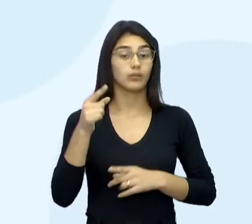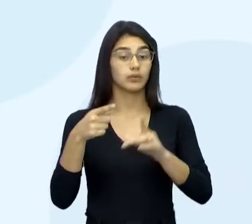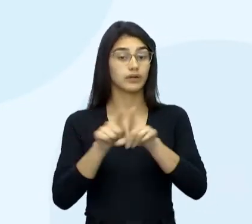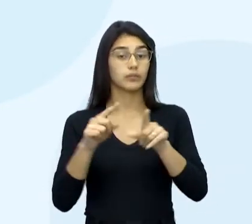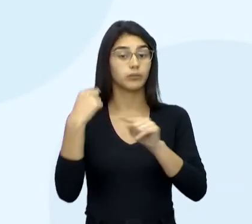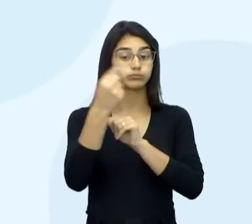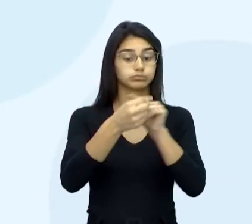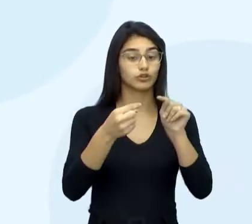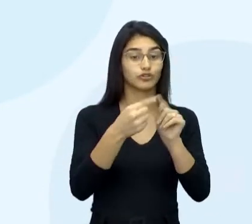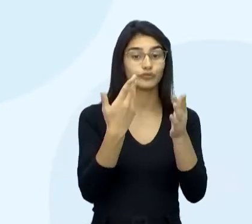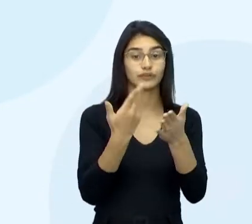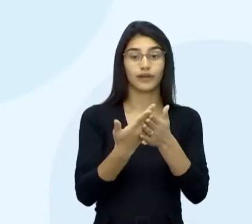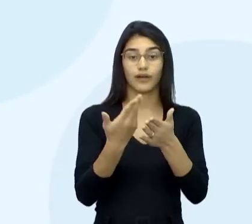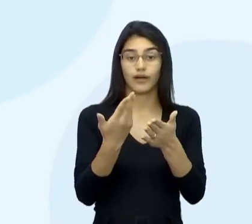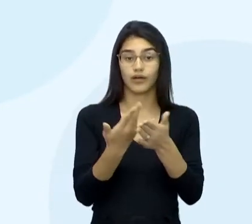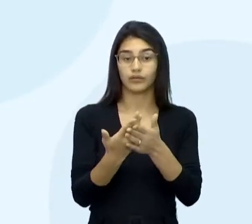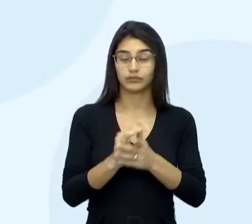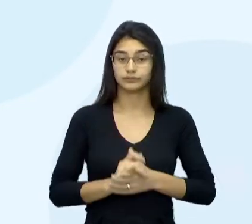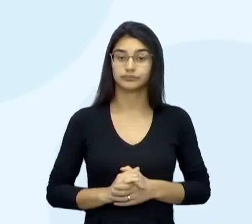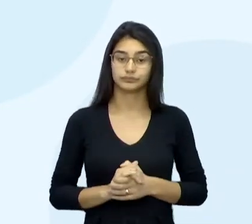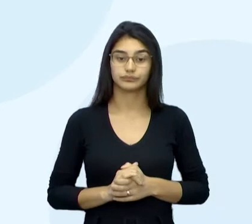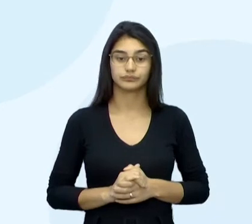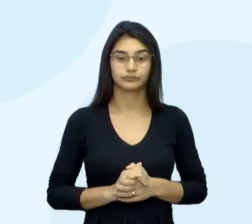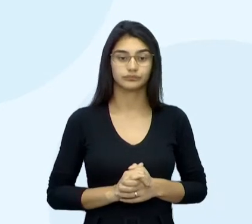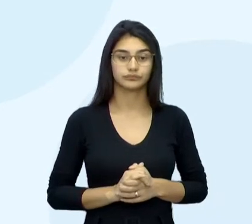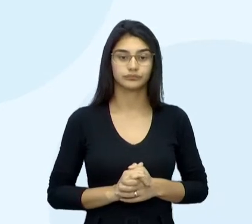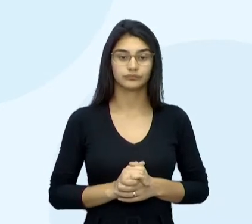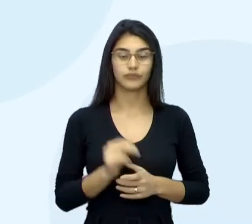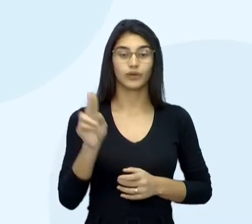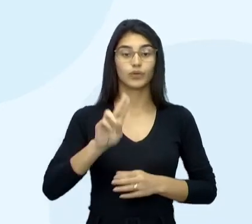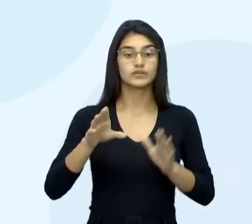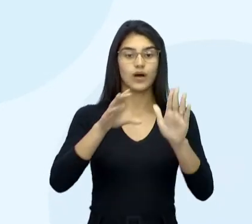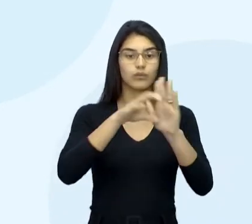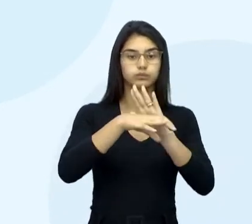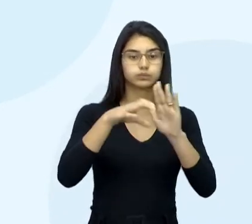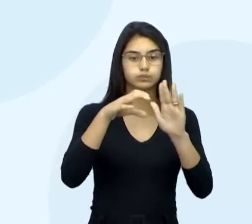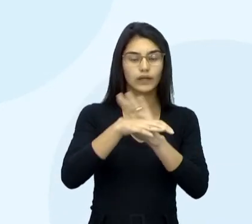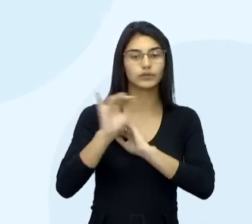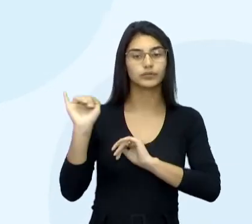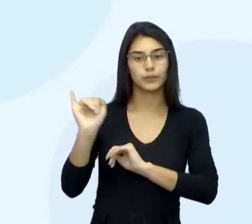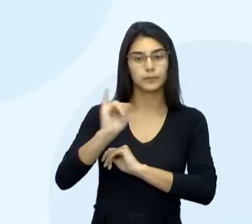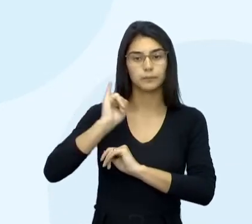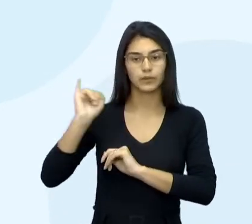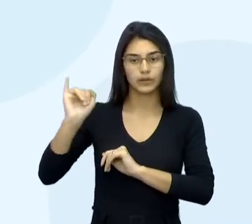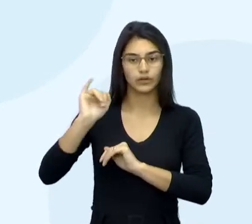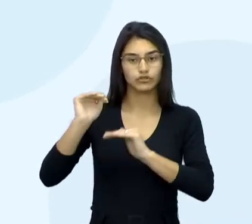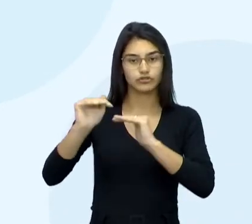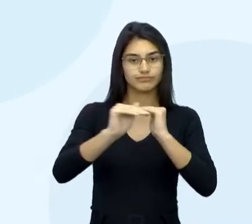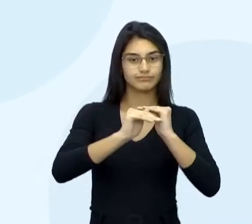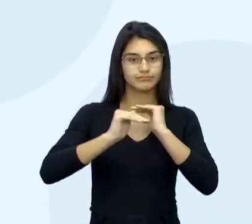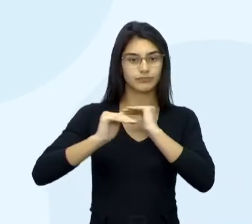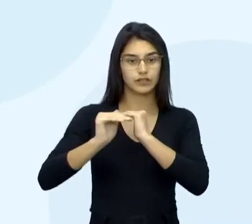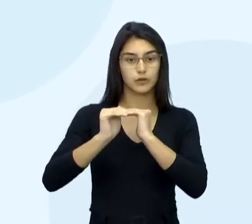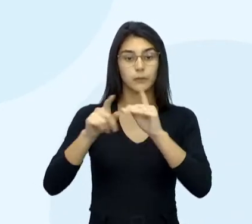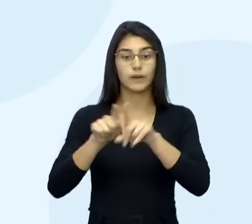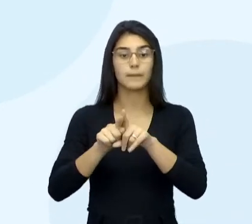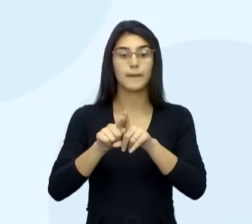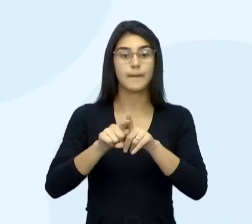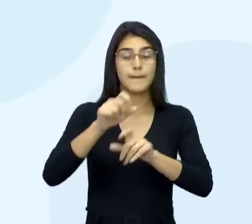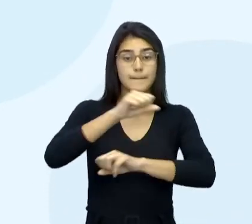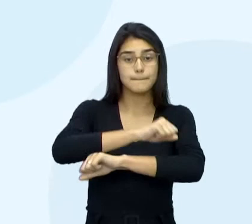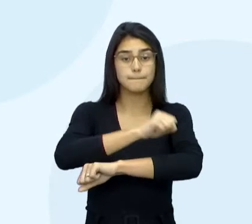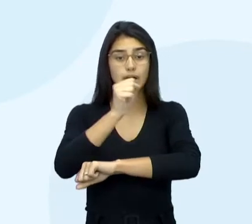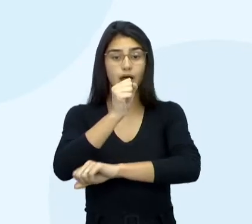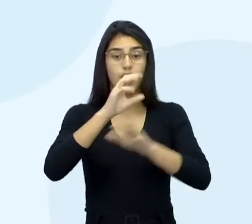nosso objetivo aqui desta aula é utilizar os conceitos fundamentais de equilíbrio estático e alavancas em